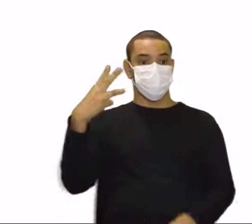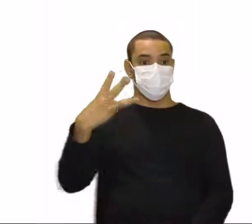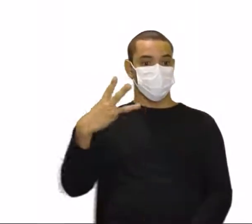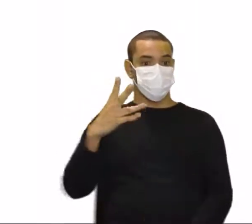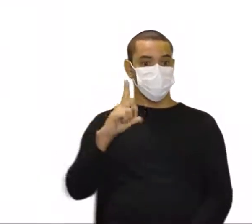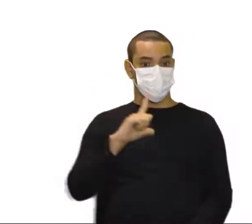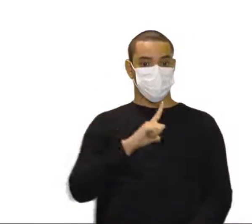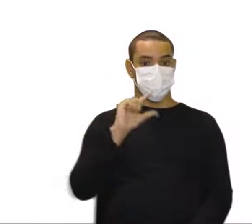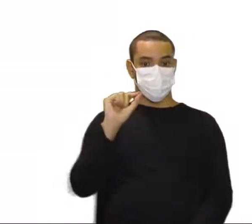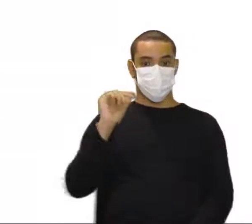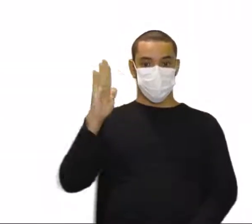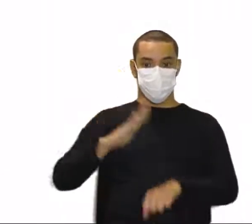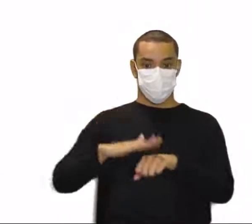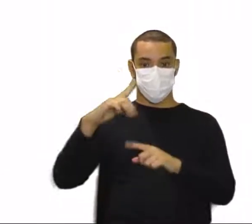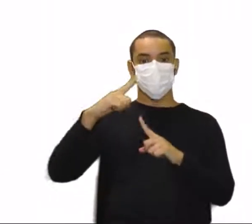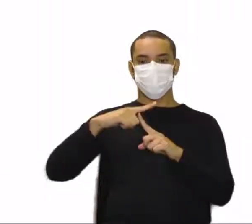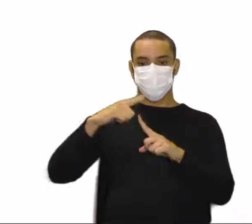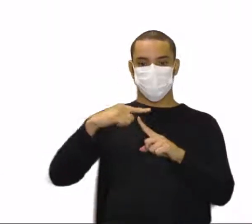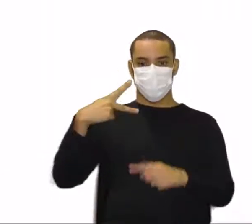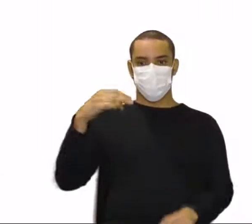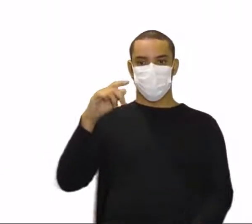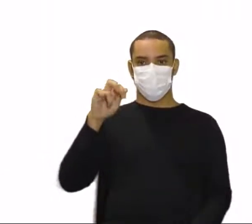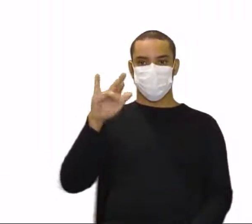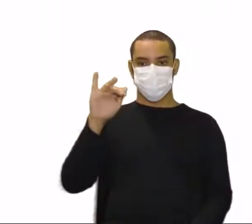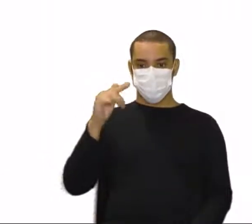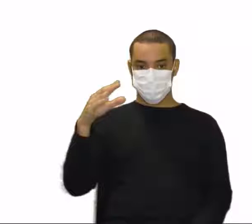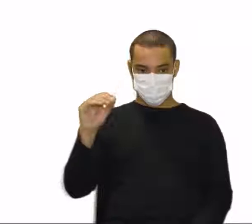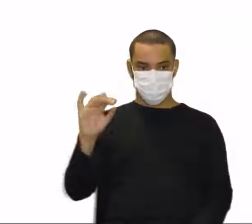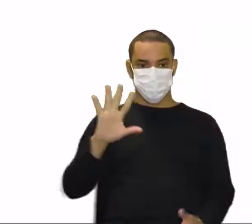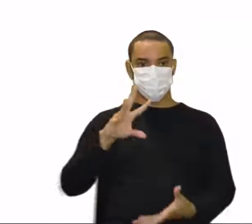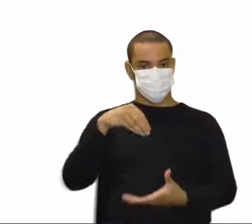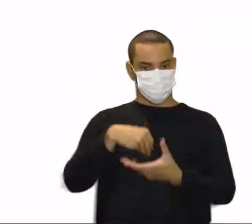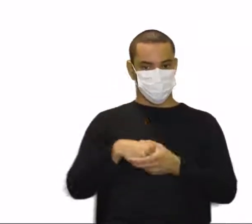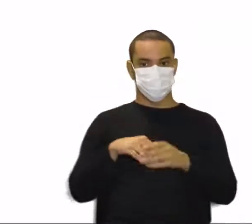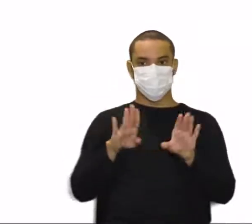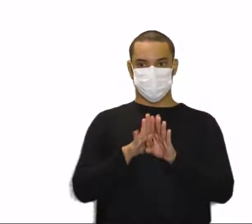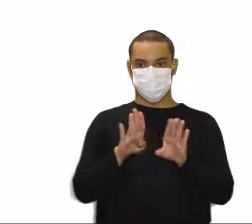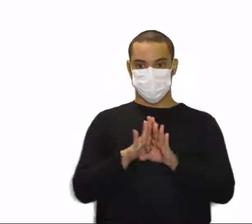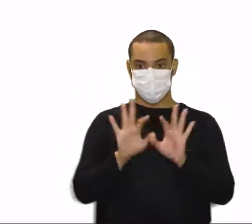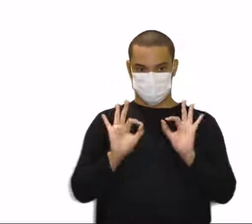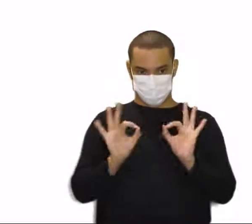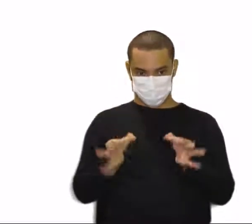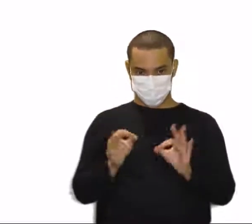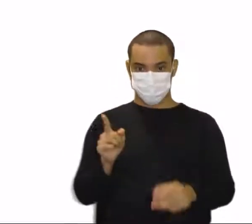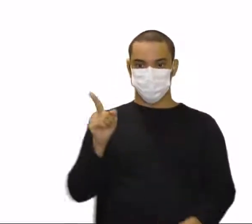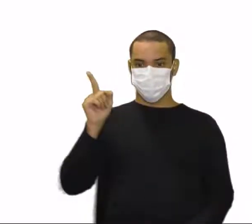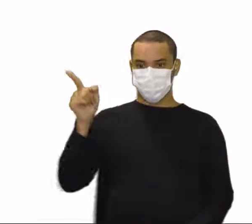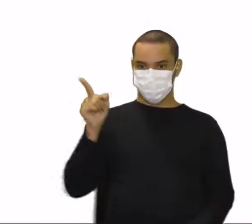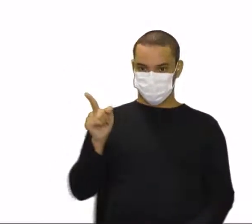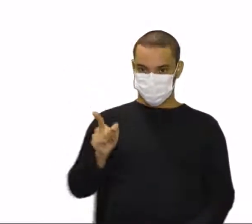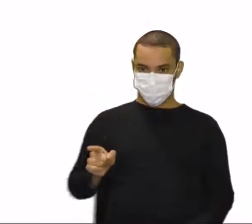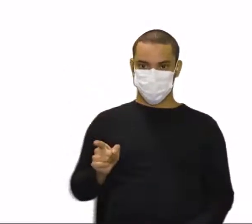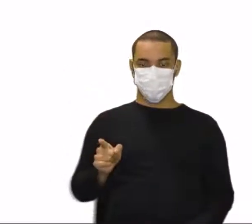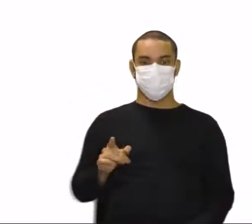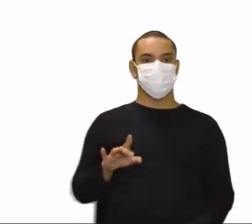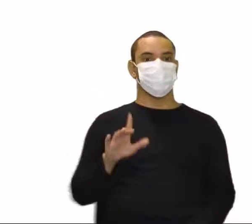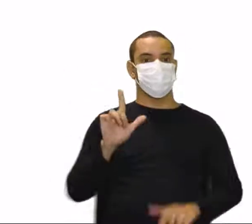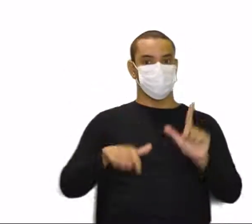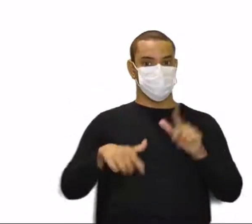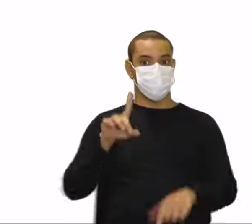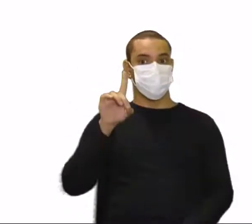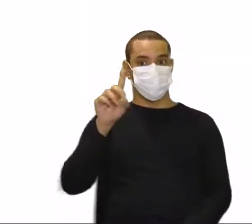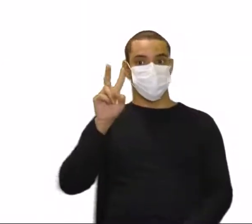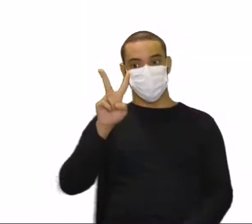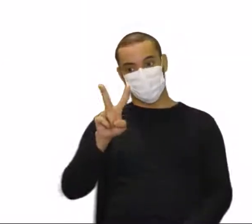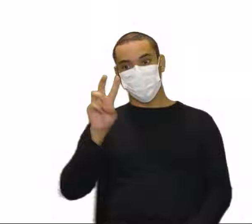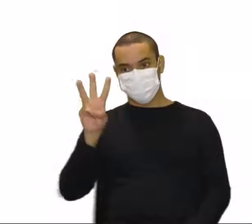existe mais um tipo de polarização para as ondas gravitacionais, ok? Então aqui nós vamos ficar com 2